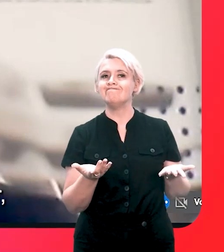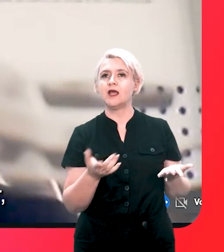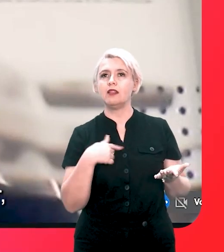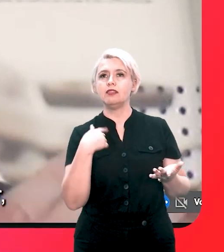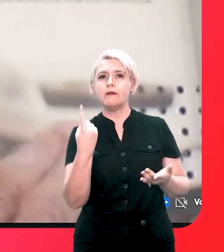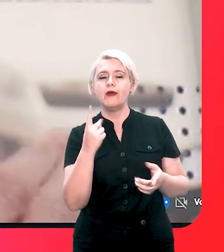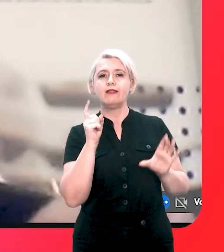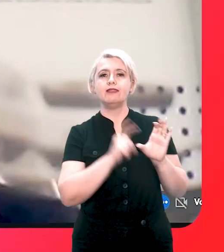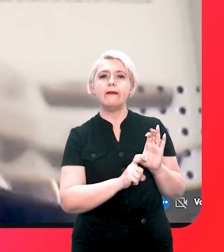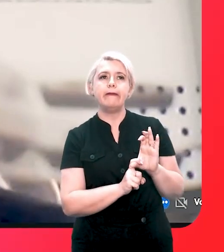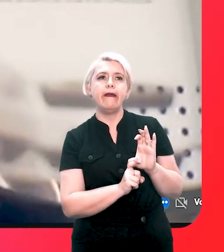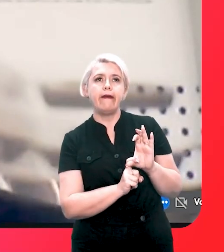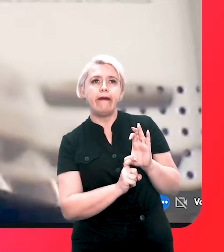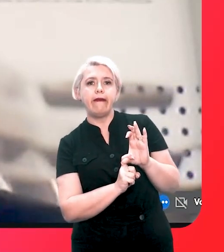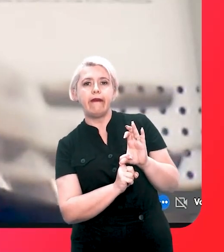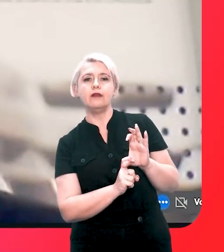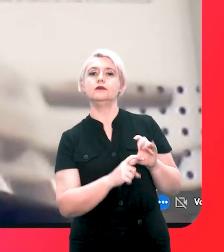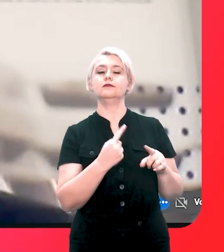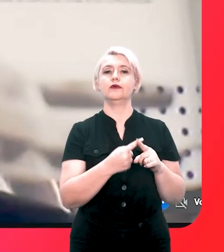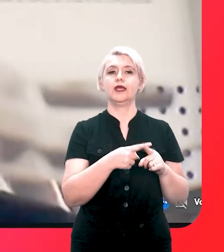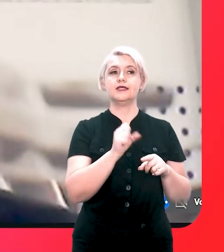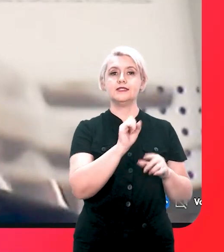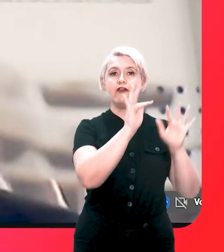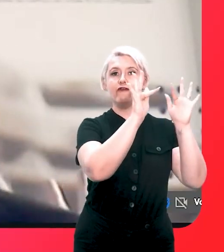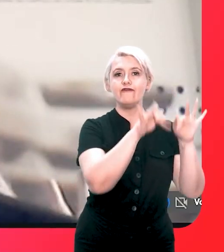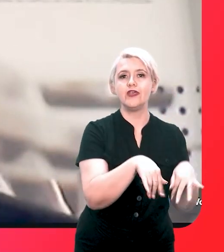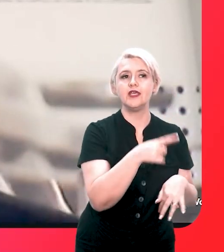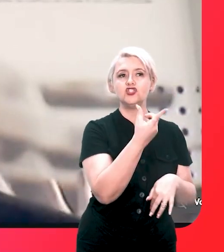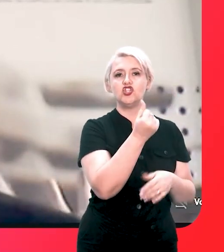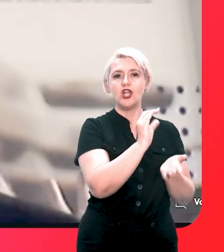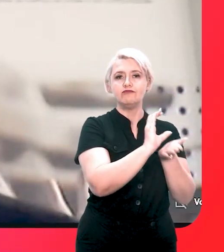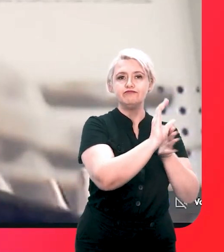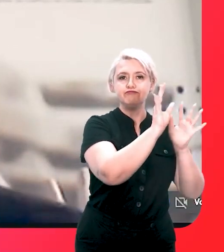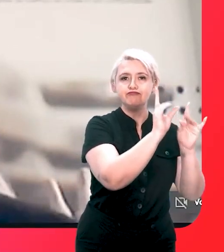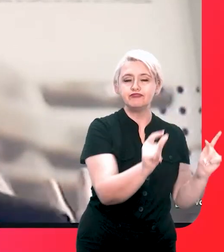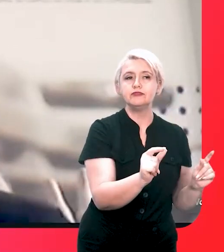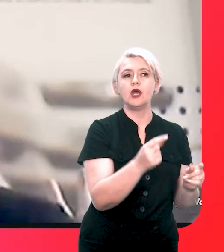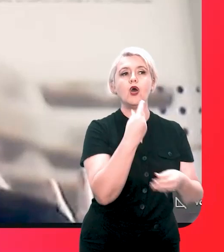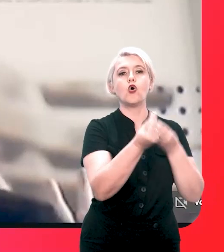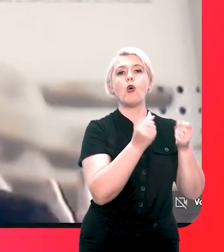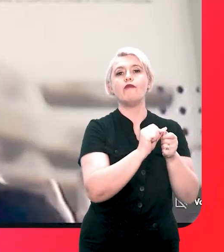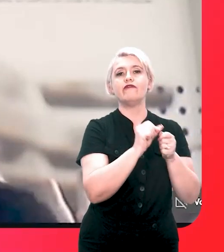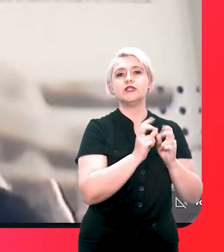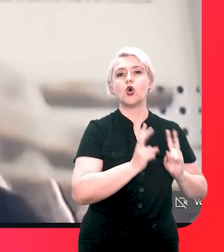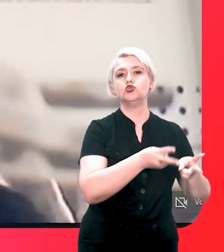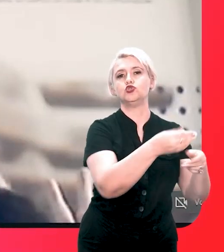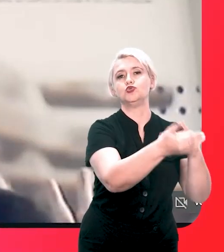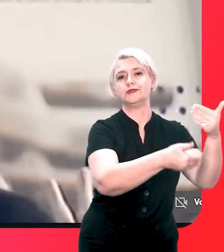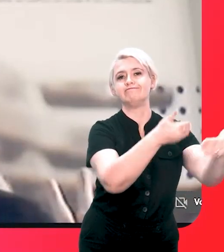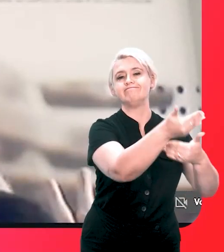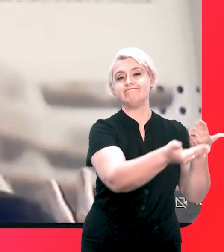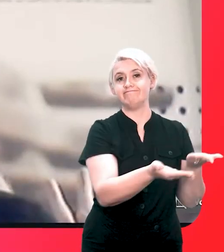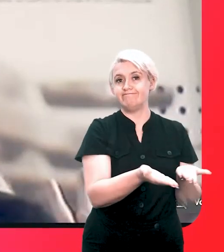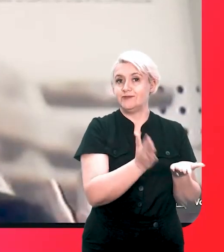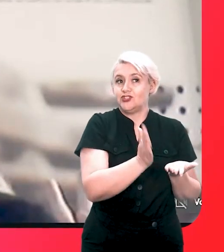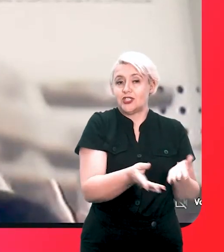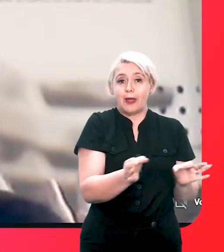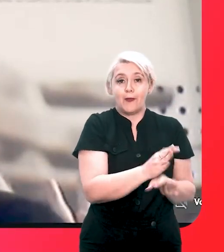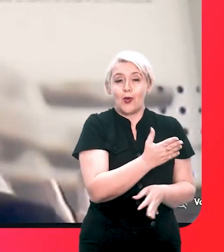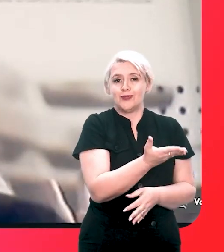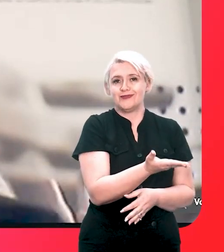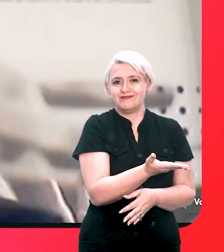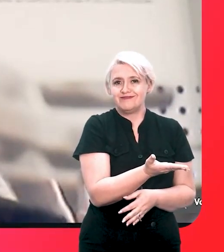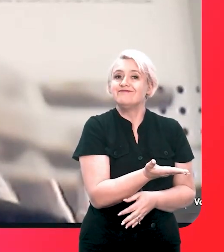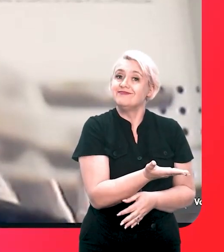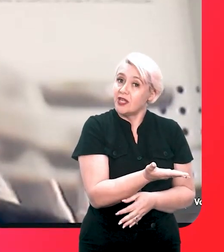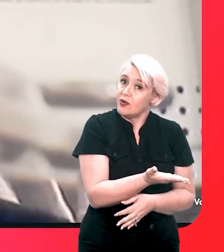numa dependência, porque se eles terminar e aquele recurso parar de entrar, o que eu faço com essa estrutura que eu já tenho montada aqui?